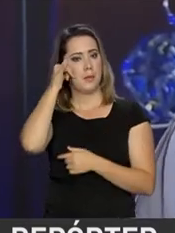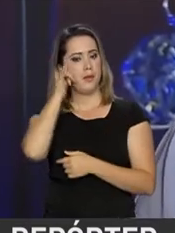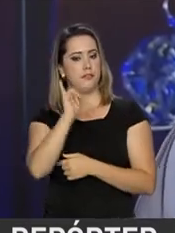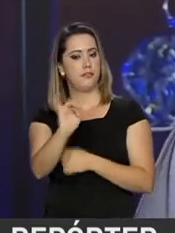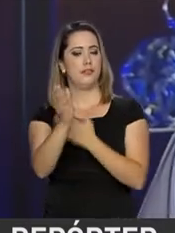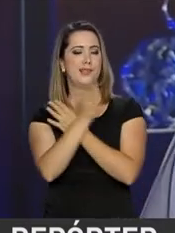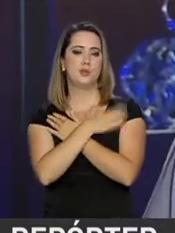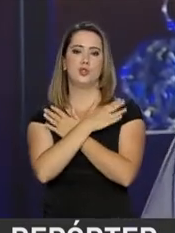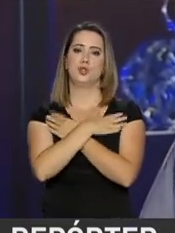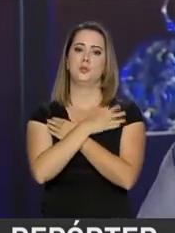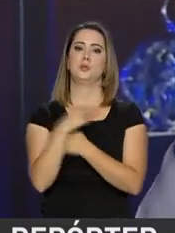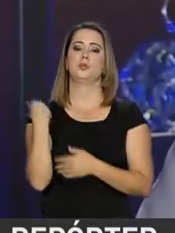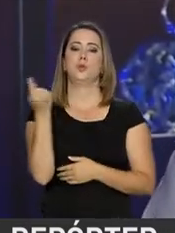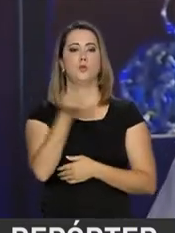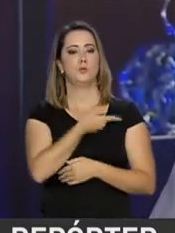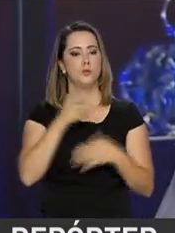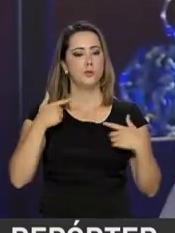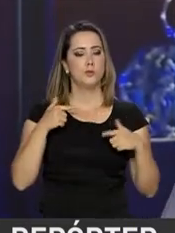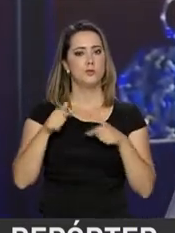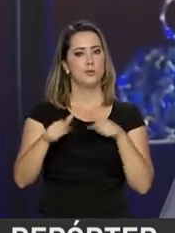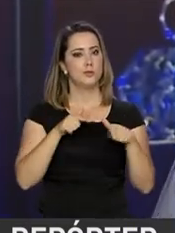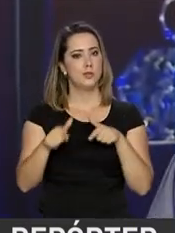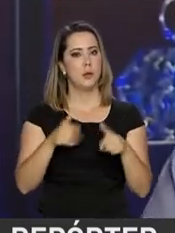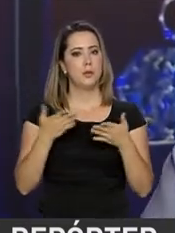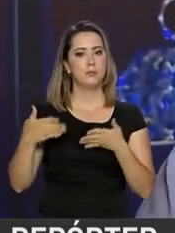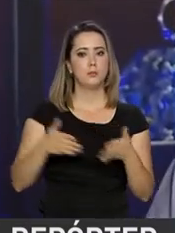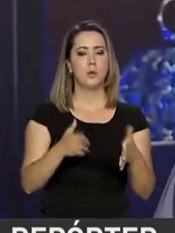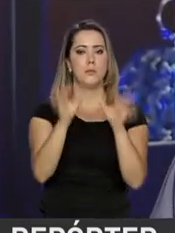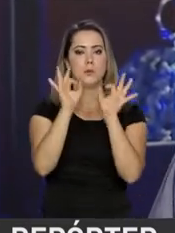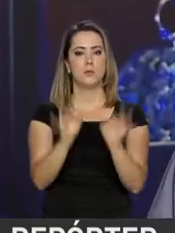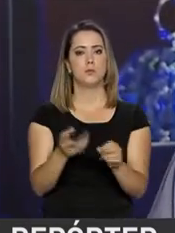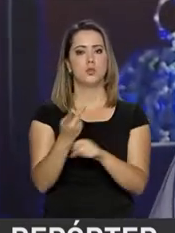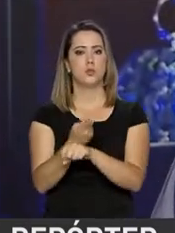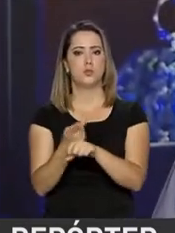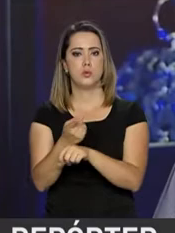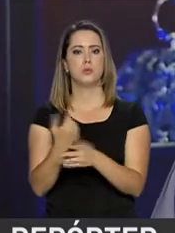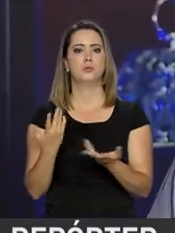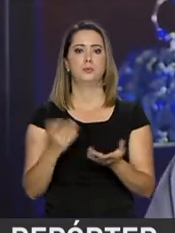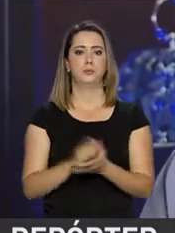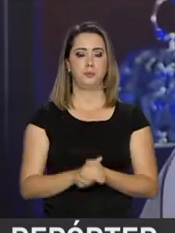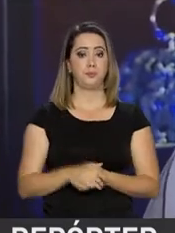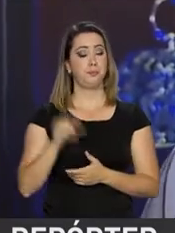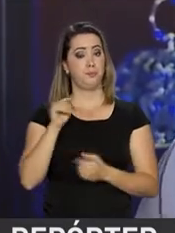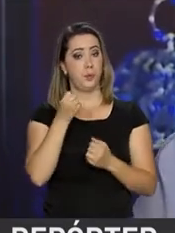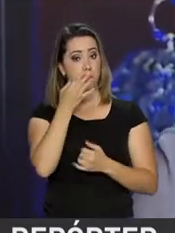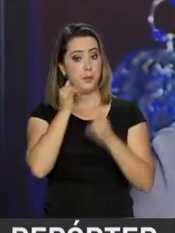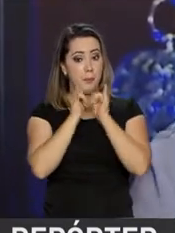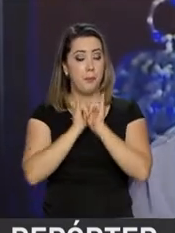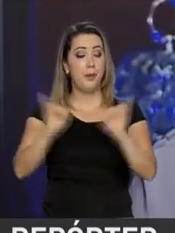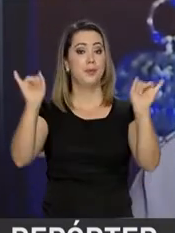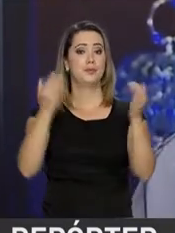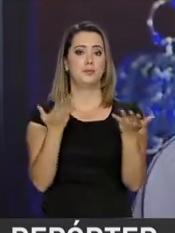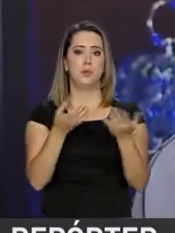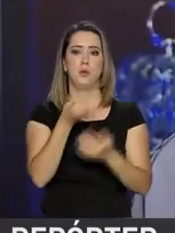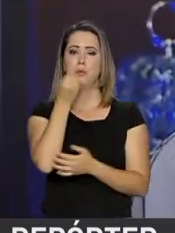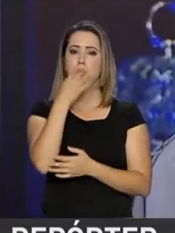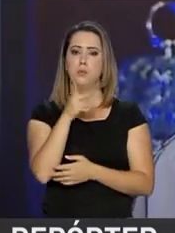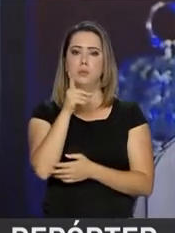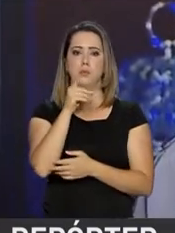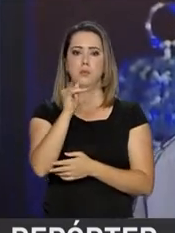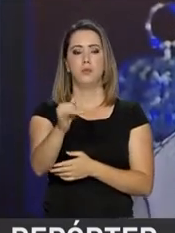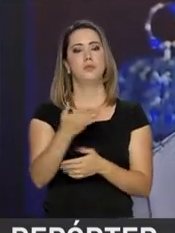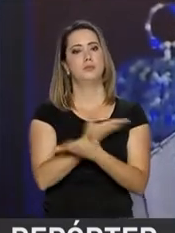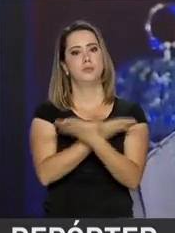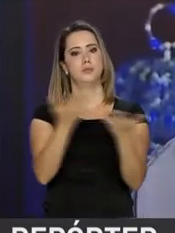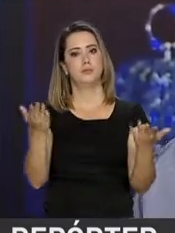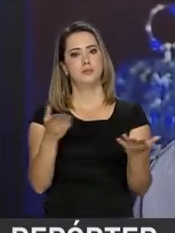desemprego tem sido digamos o norte o caminho o objetivo do nosso governo com esta boa notícia e um desejo um bom